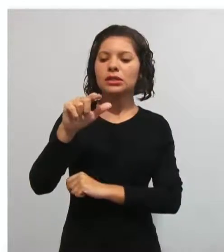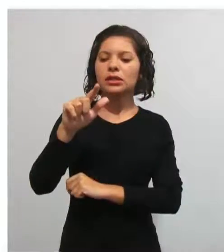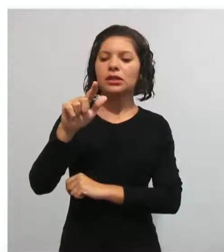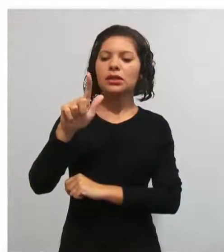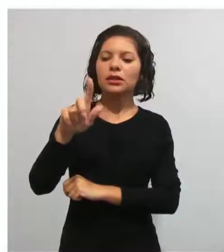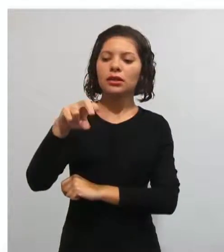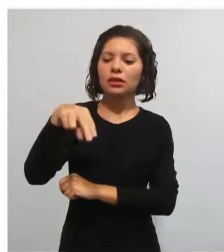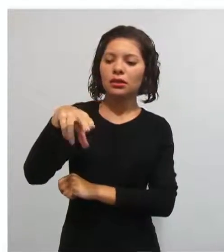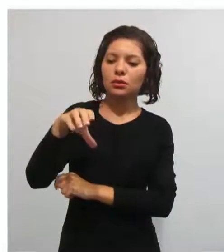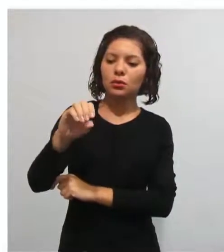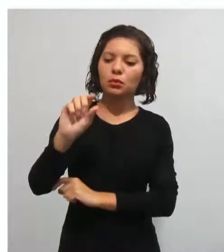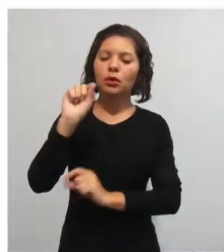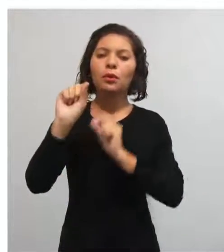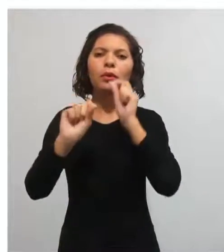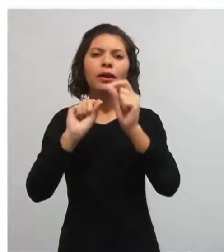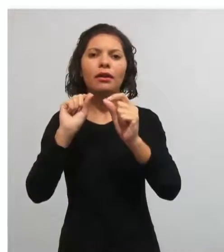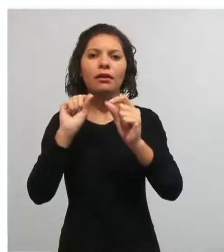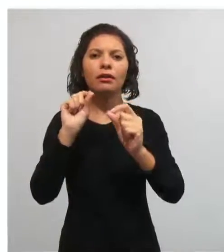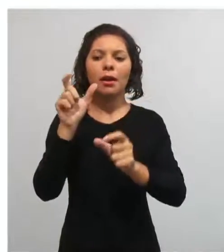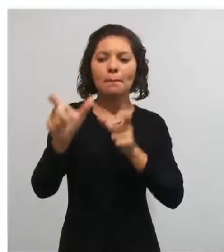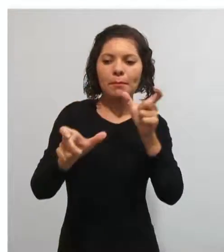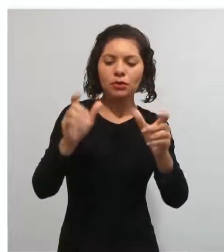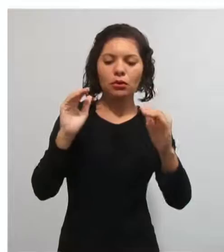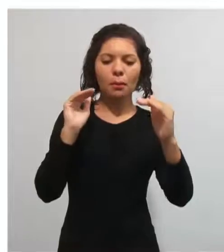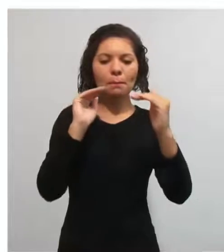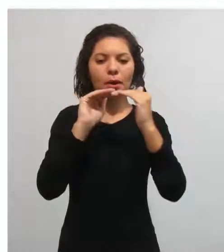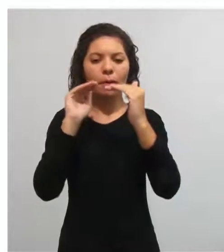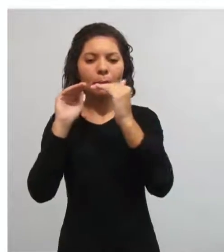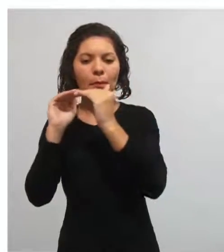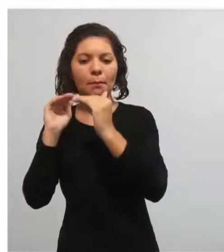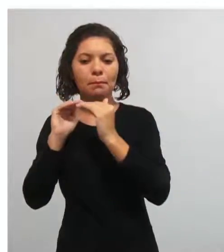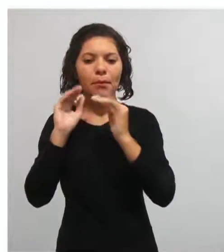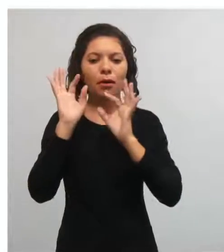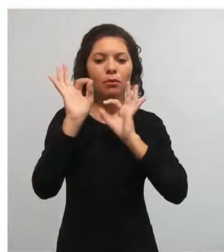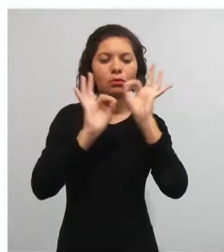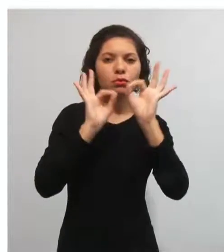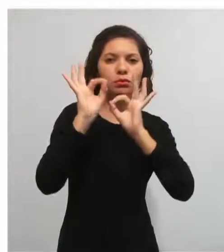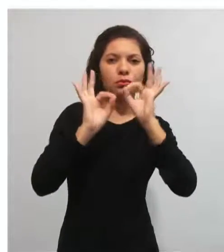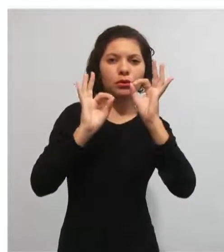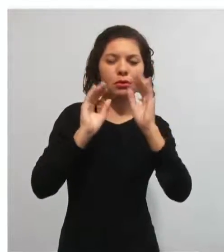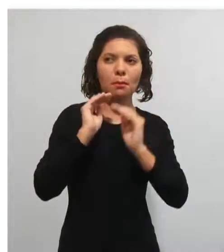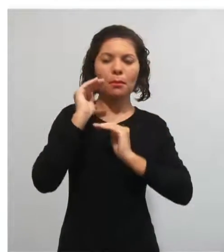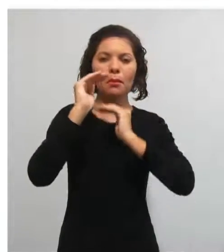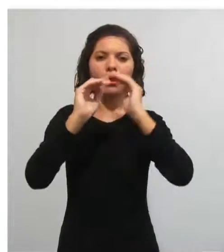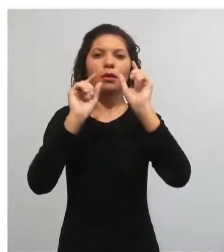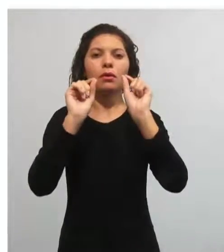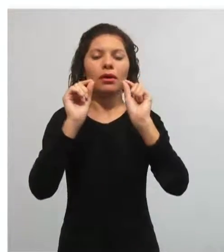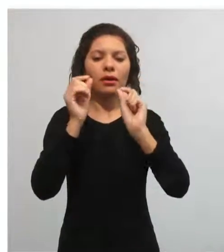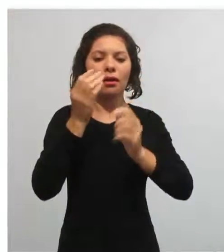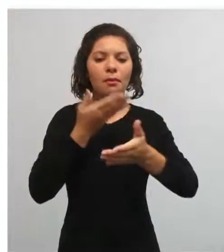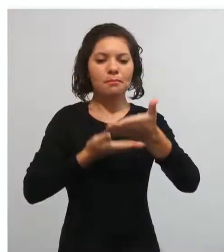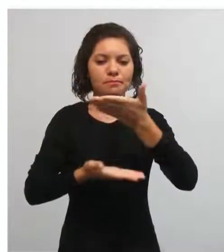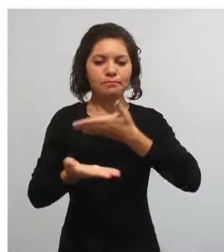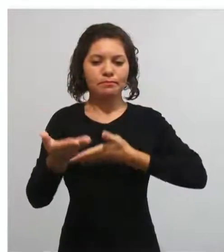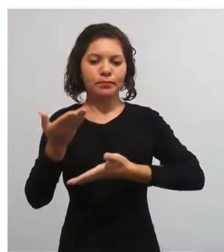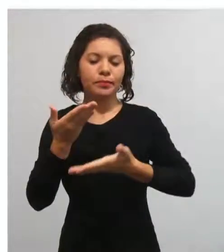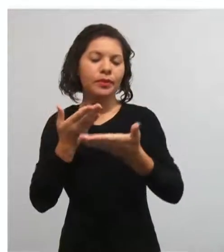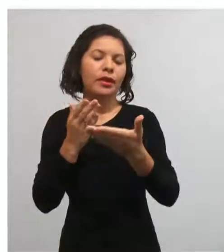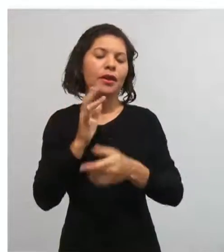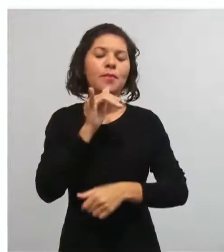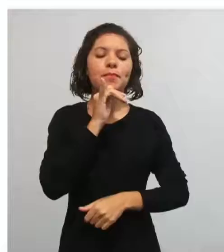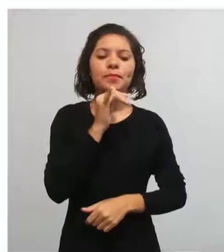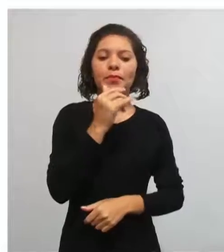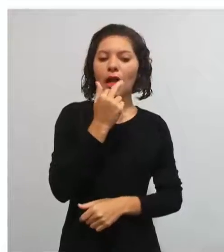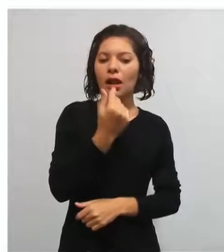consenso entre os indivíduos socialmente organizados no curso de um processo de interação. Por exemplo, a língua, né,